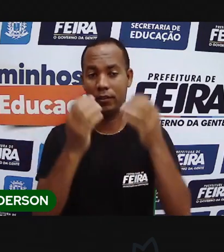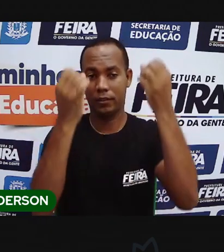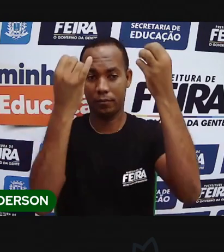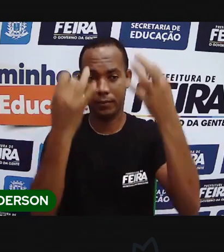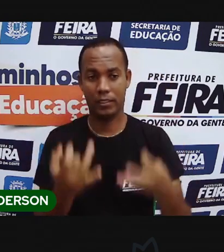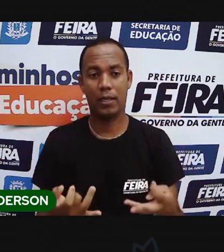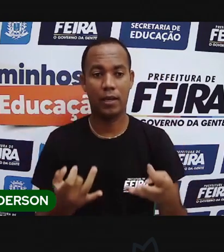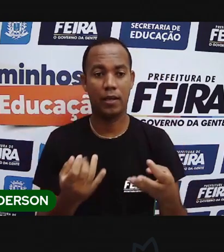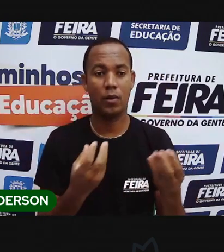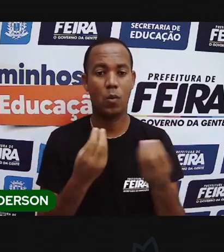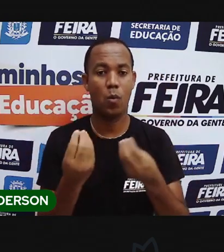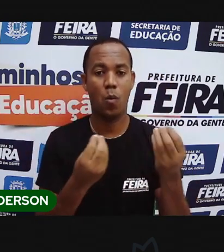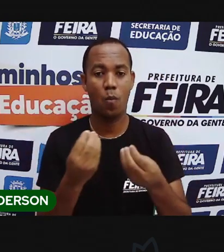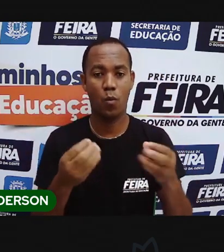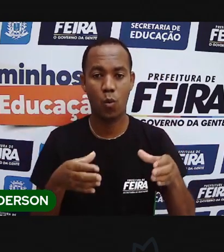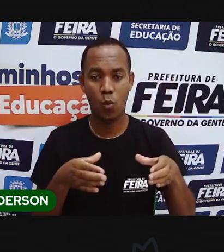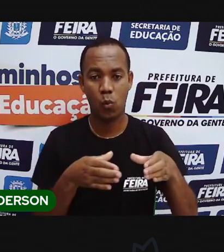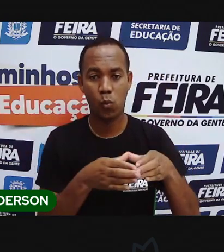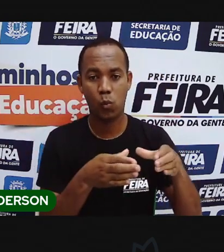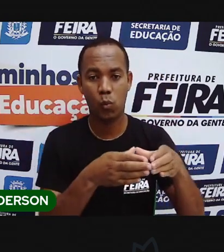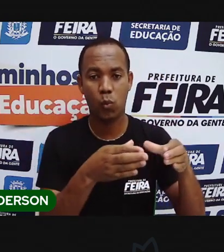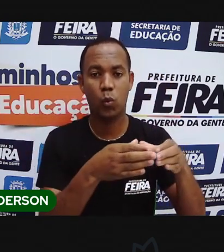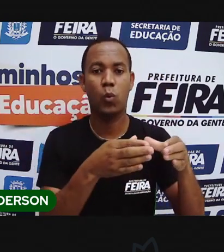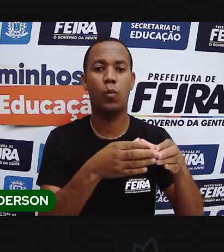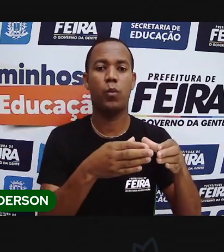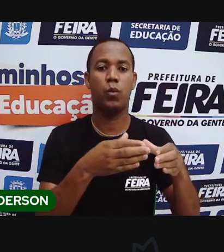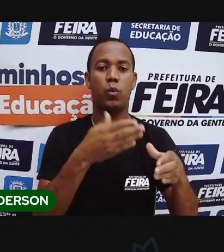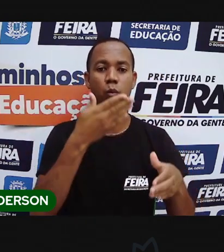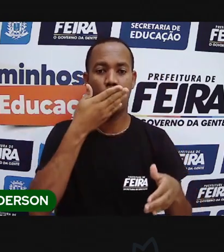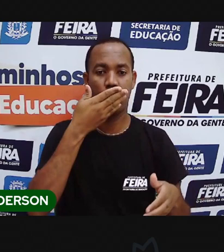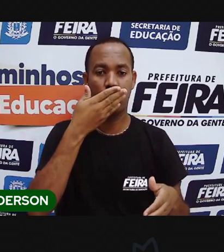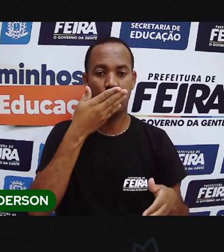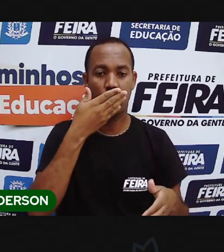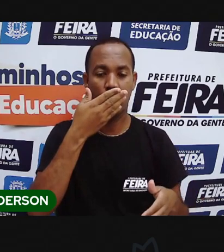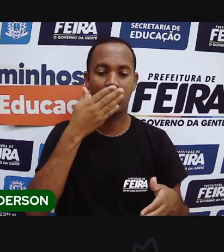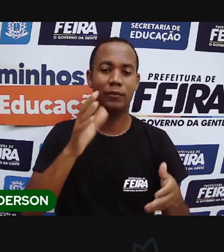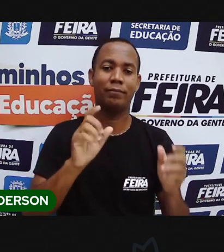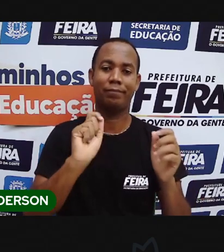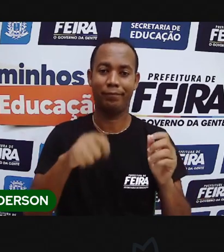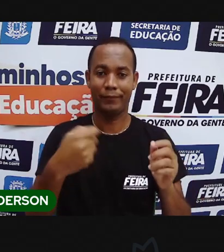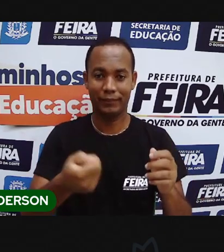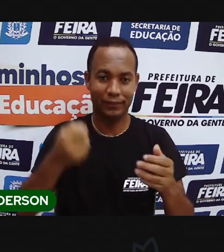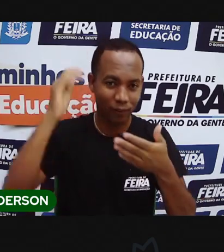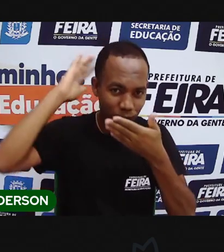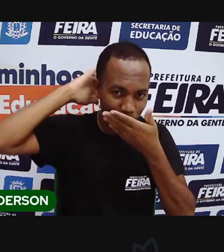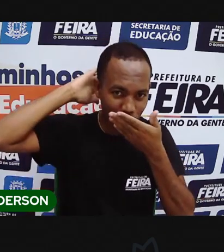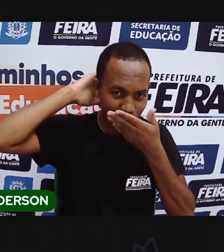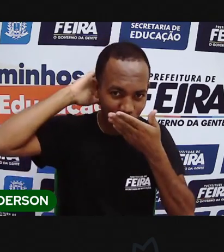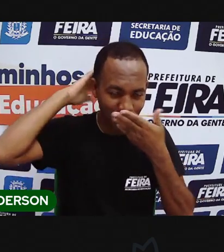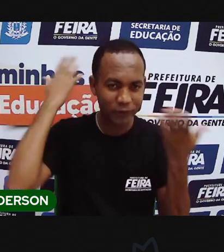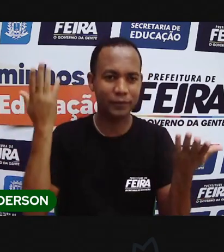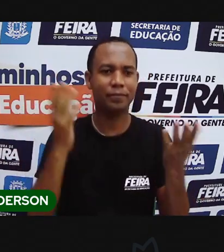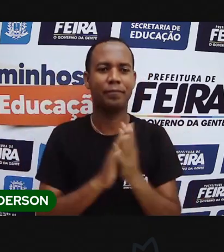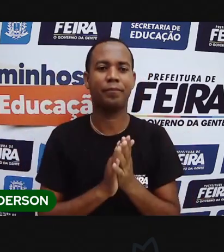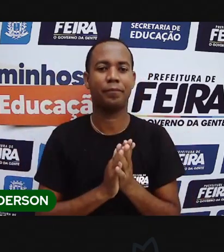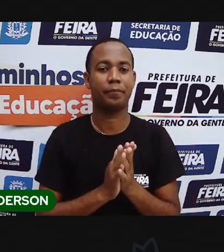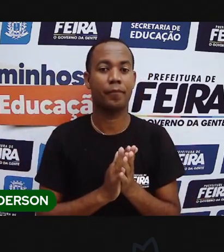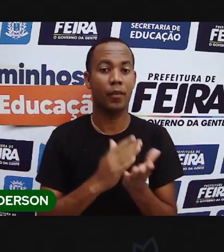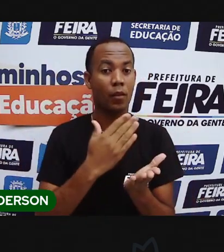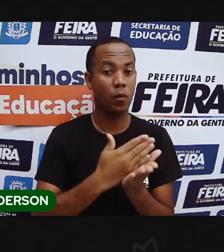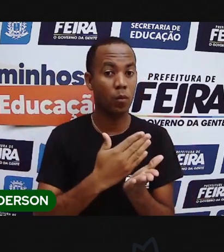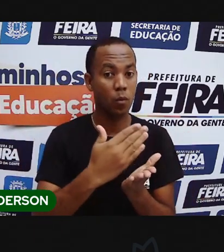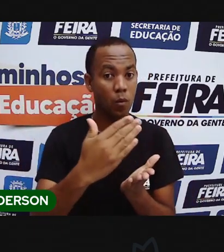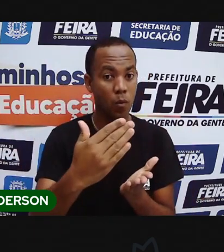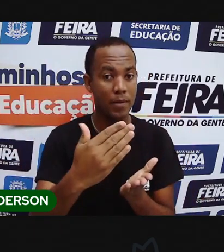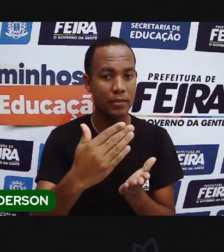sobre a população indígena. Mas antes de a gente começar com essa aula, vamos fazer uma coisa diferentinha hoje. Vamos começar com a